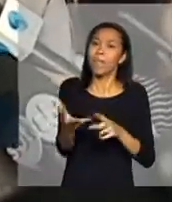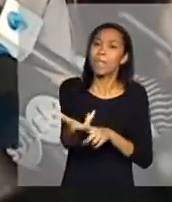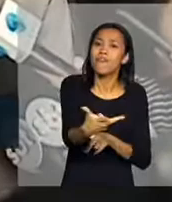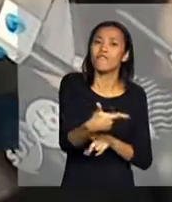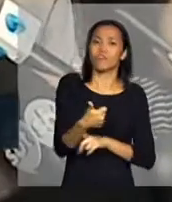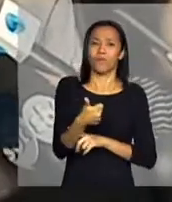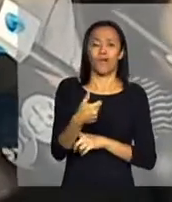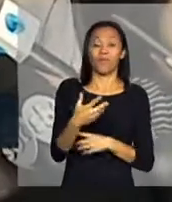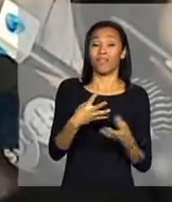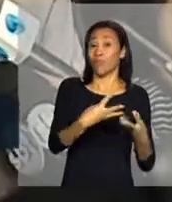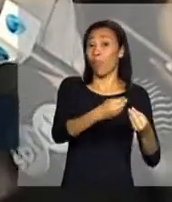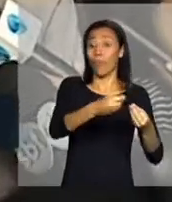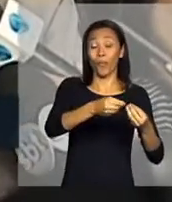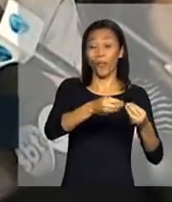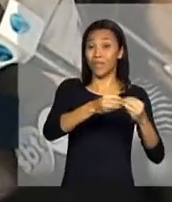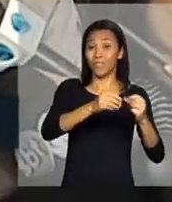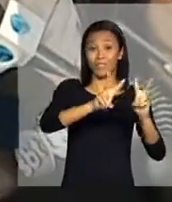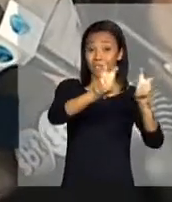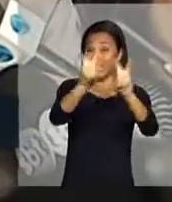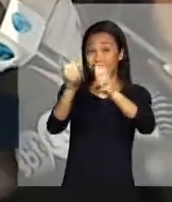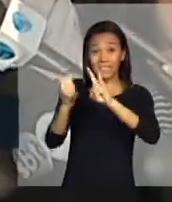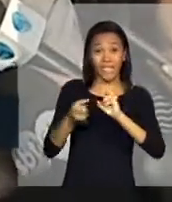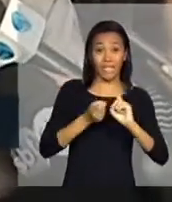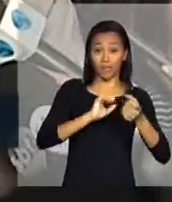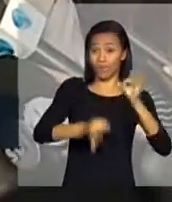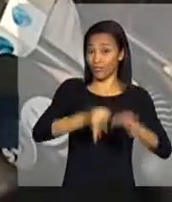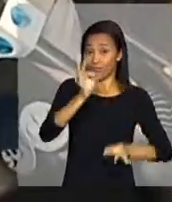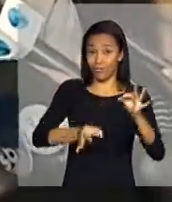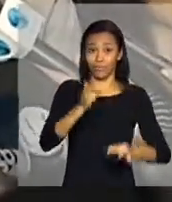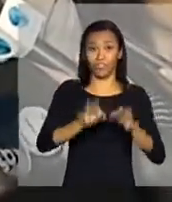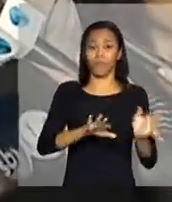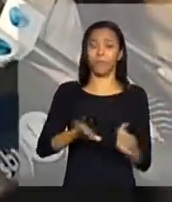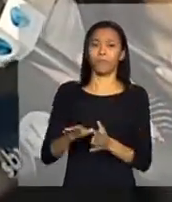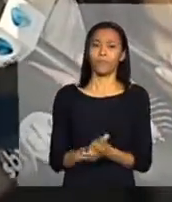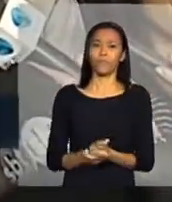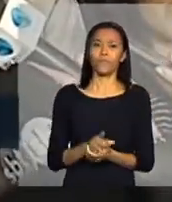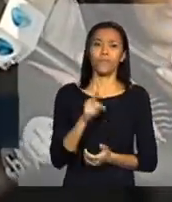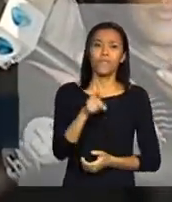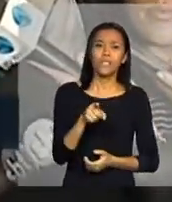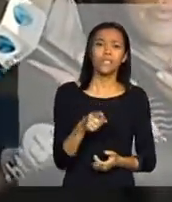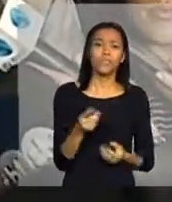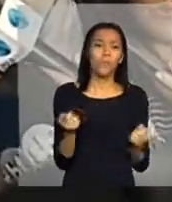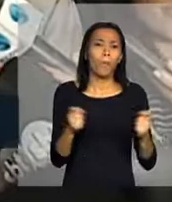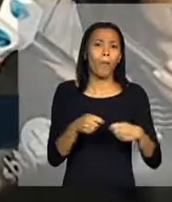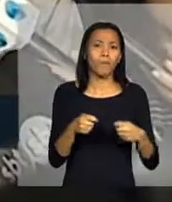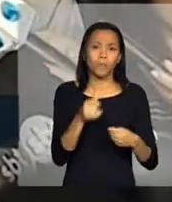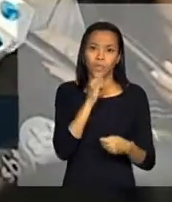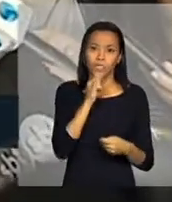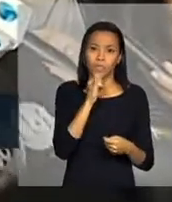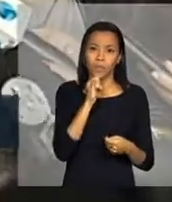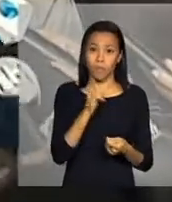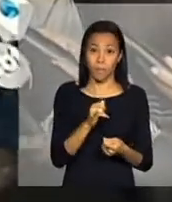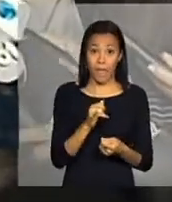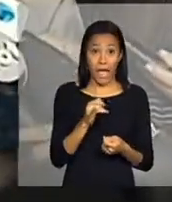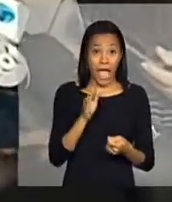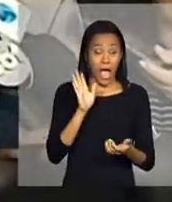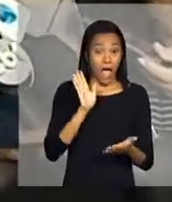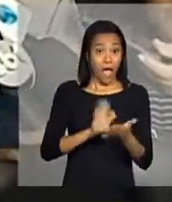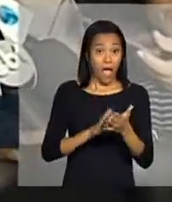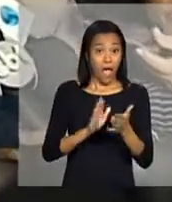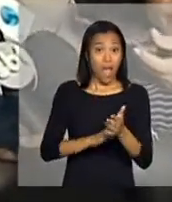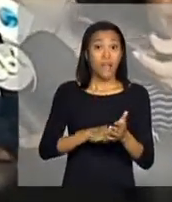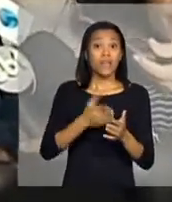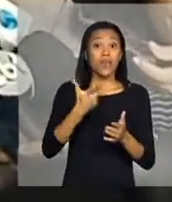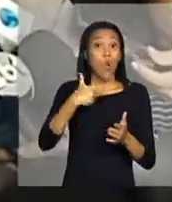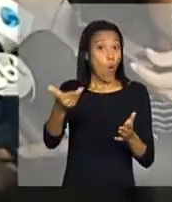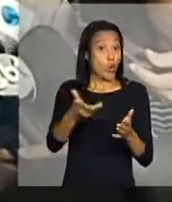queremos tantas demandas judiciais. Mas isso implica, ministro, tirar da FUNAI a palavra final sobre homologação e repassá-la para outro órgão do governo? A palavra final de homologação